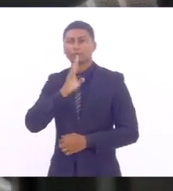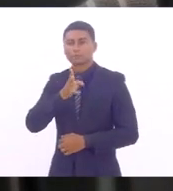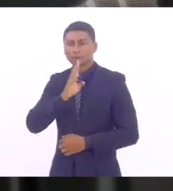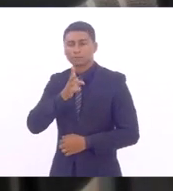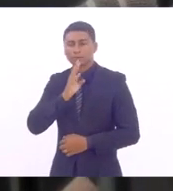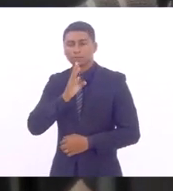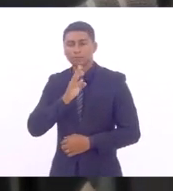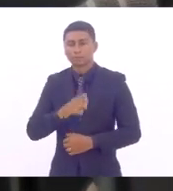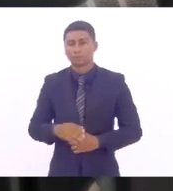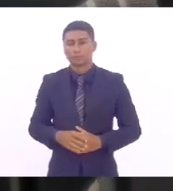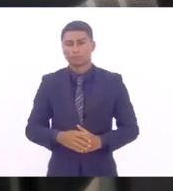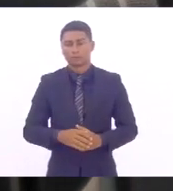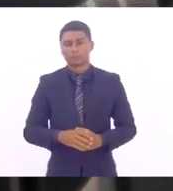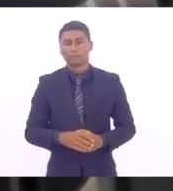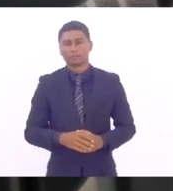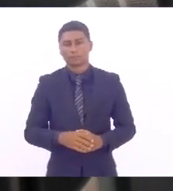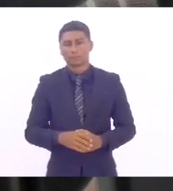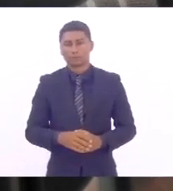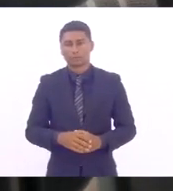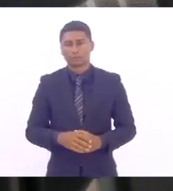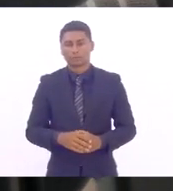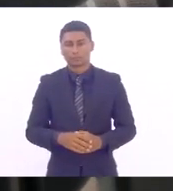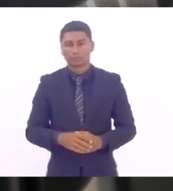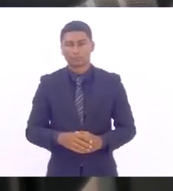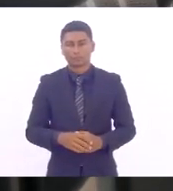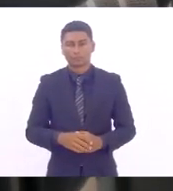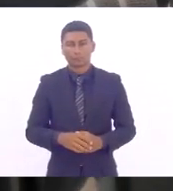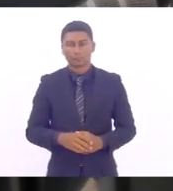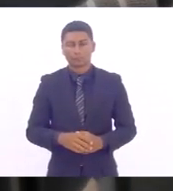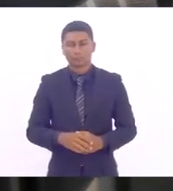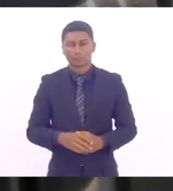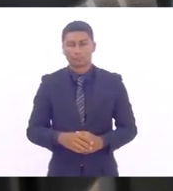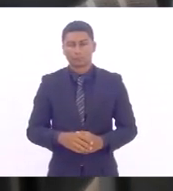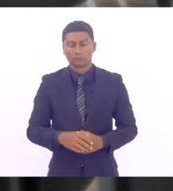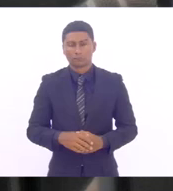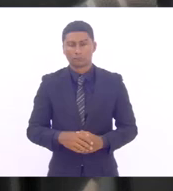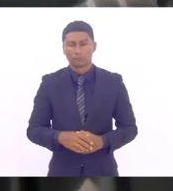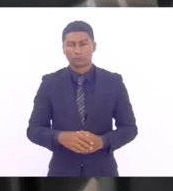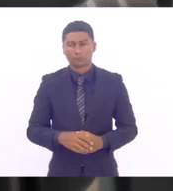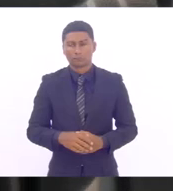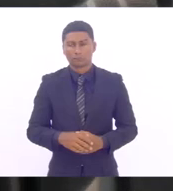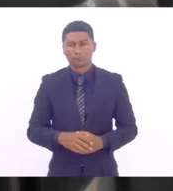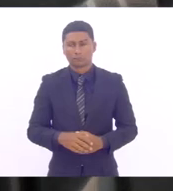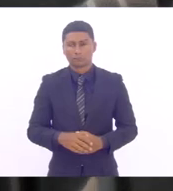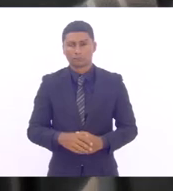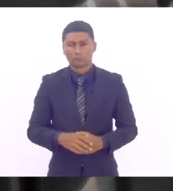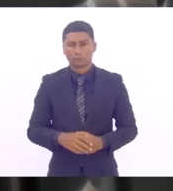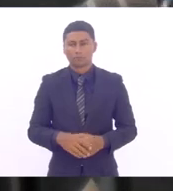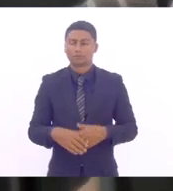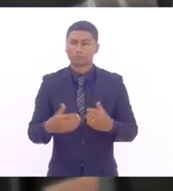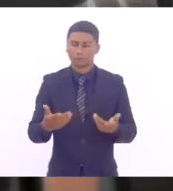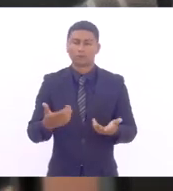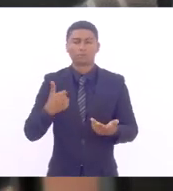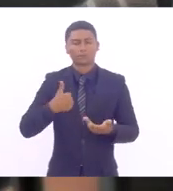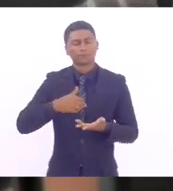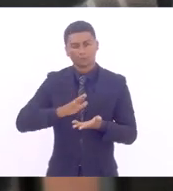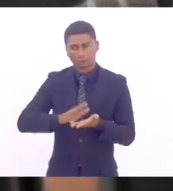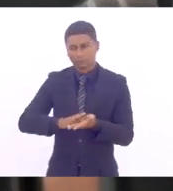deputado? A quem, né, quero deixar aqui o meu destaque, meus